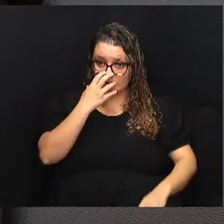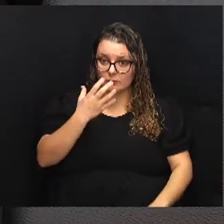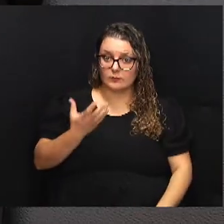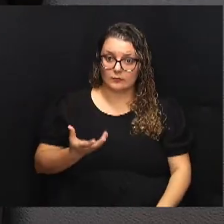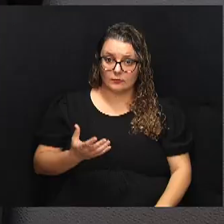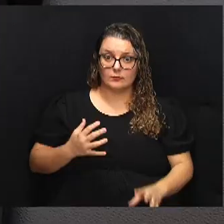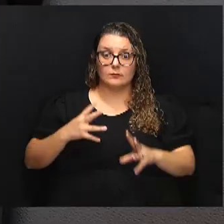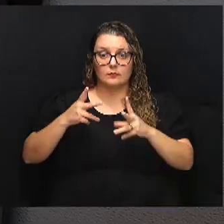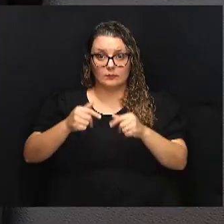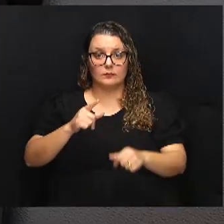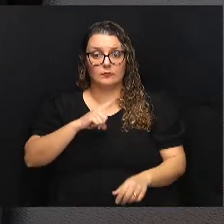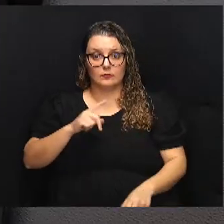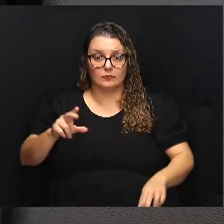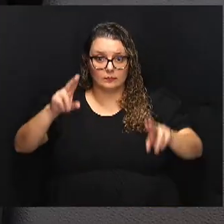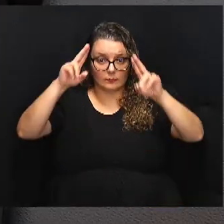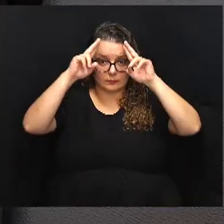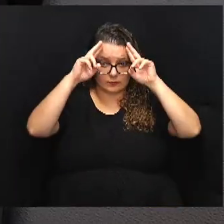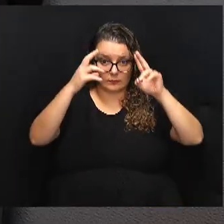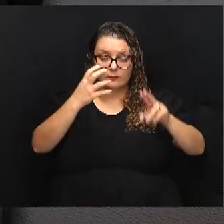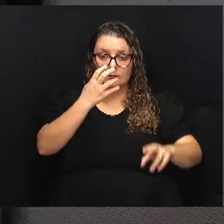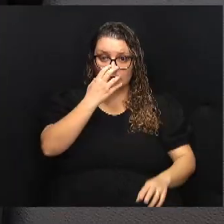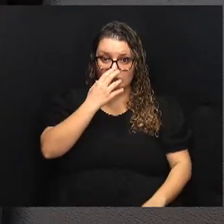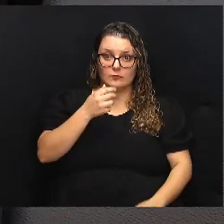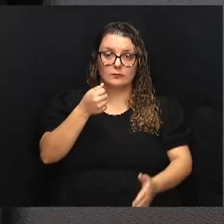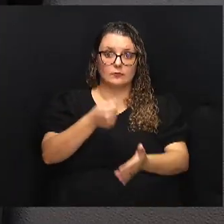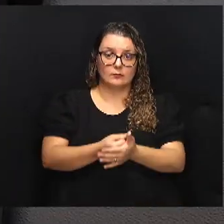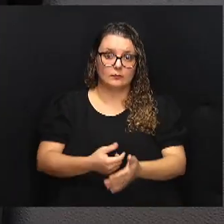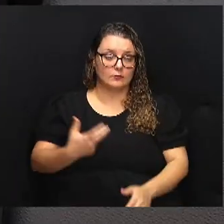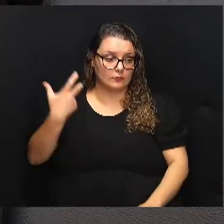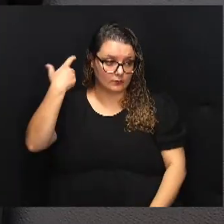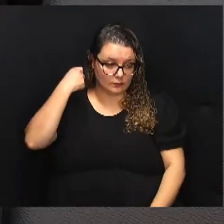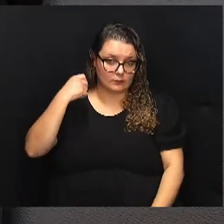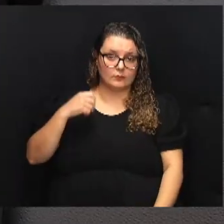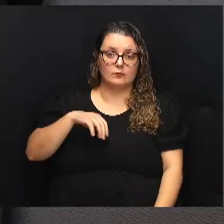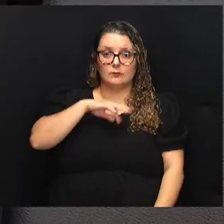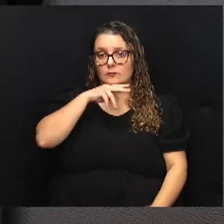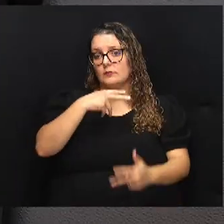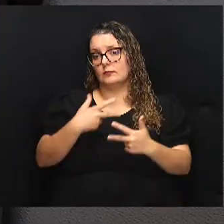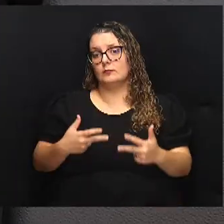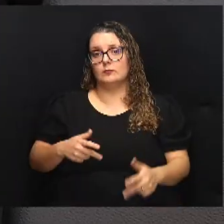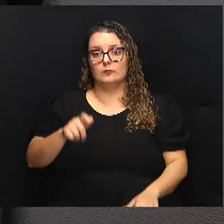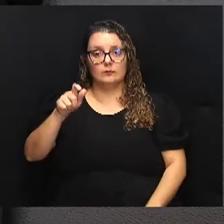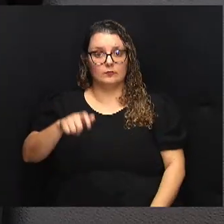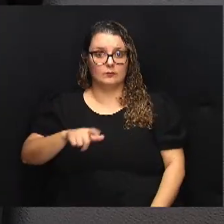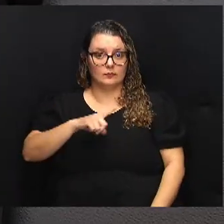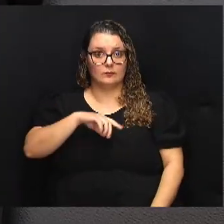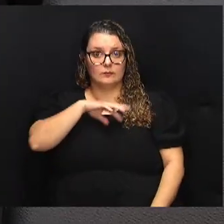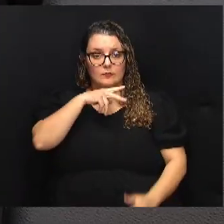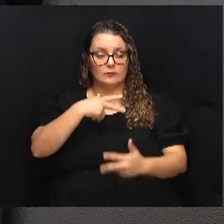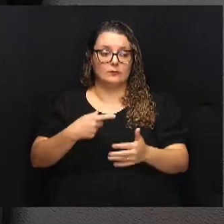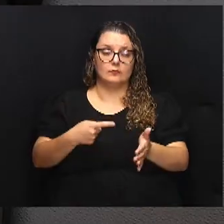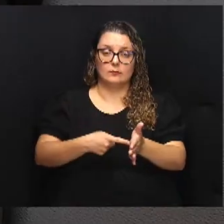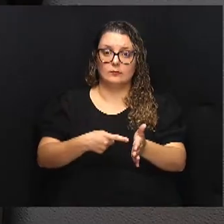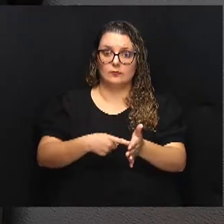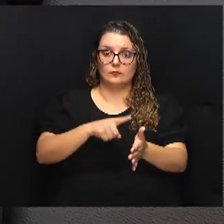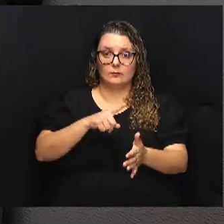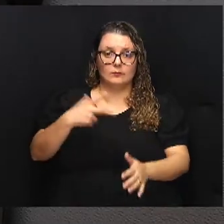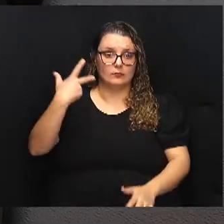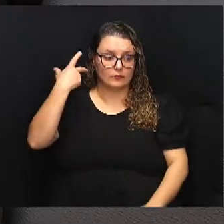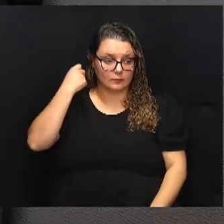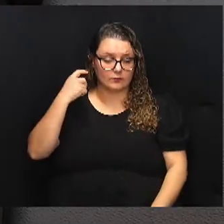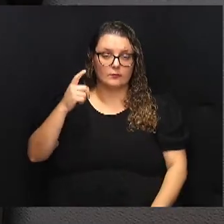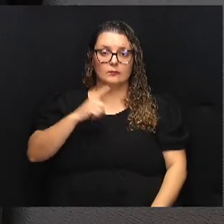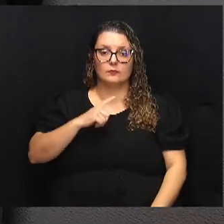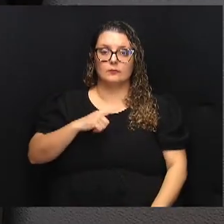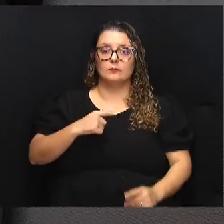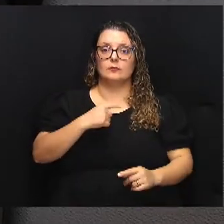que todo mundo que tem um pitbull seja obrigado a chipar o seu animal. A pessoa tem animal, se ela for denunciada que o animal não está chipado, ela vai ter um